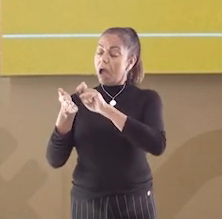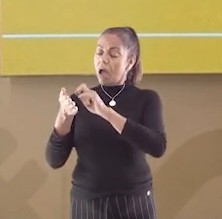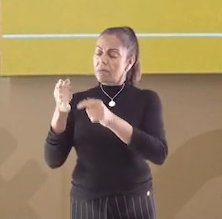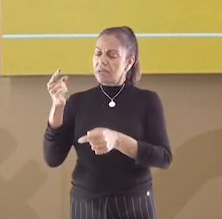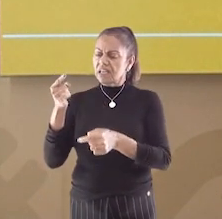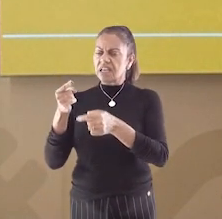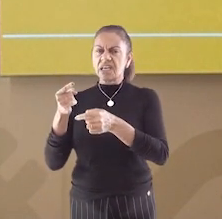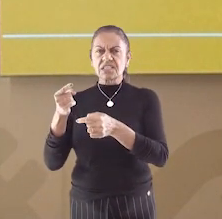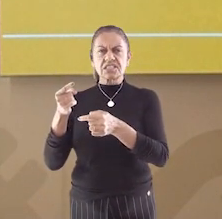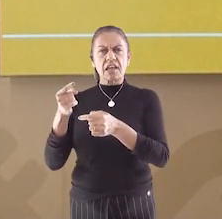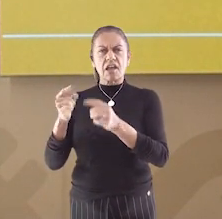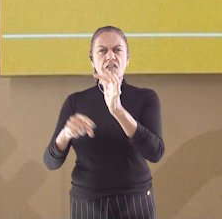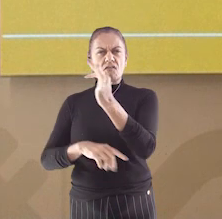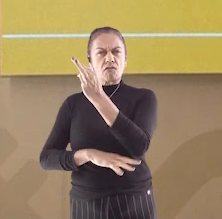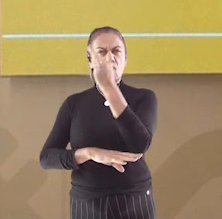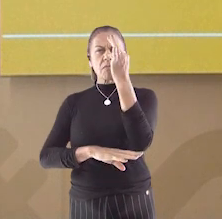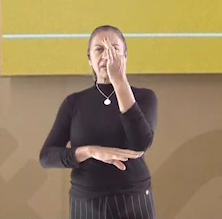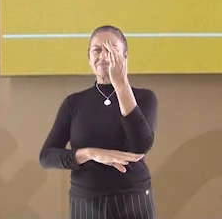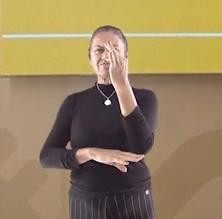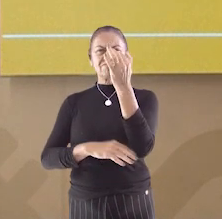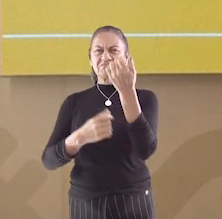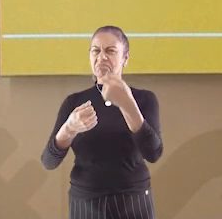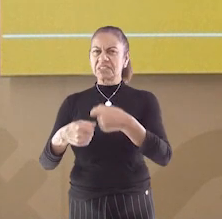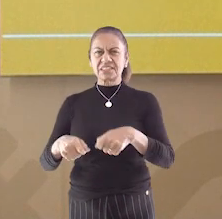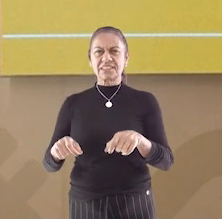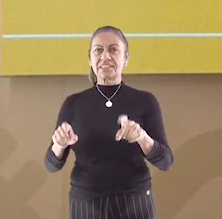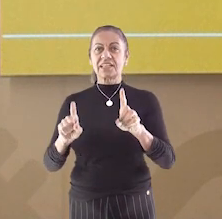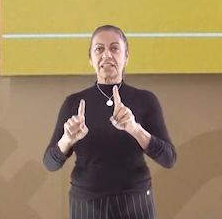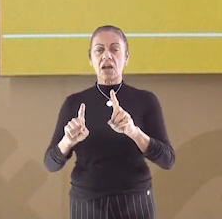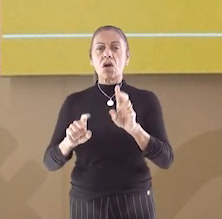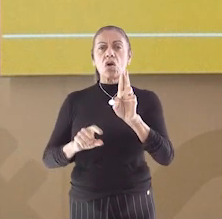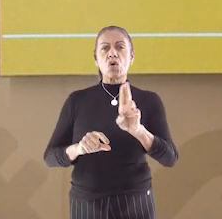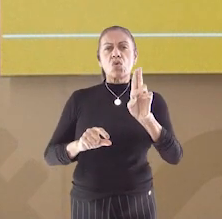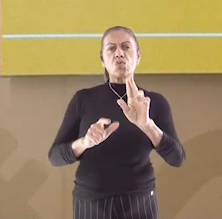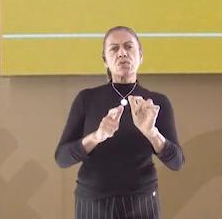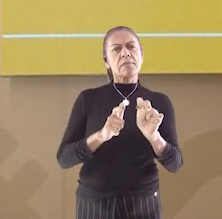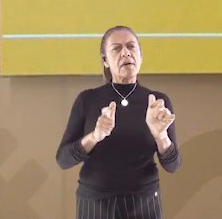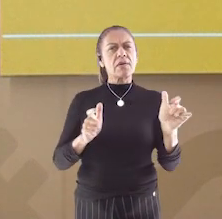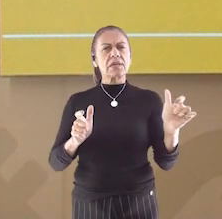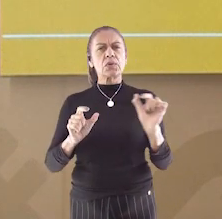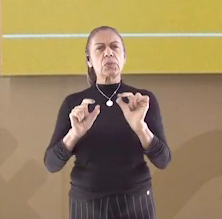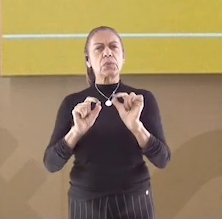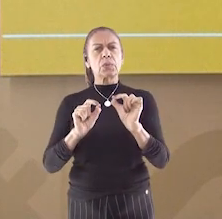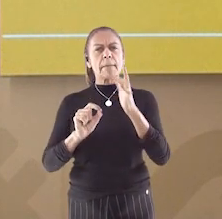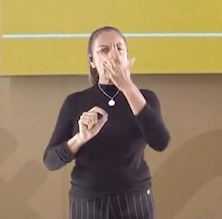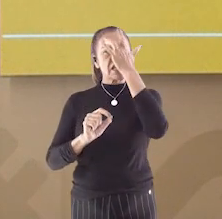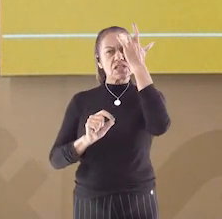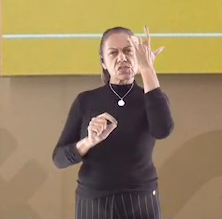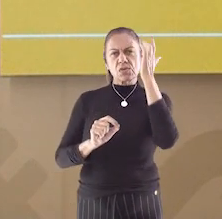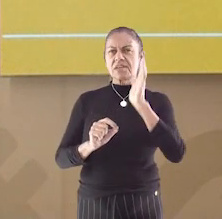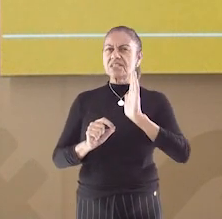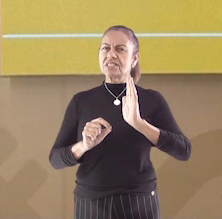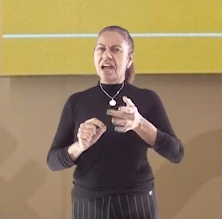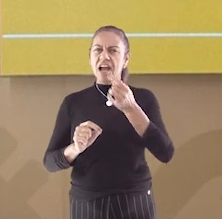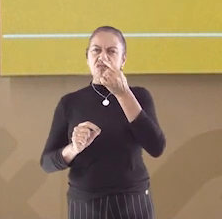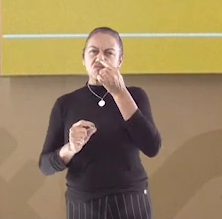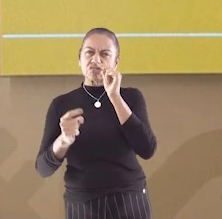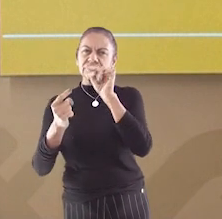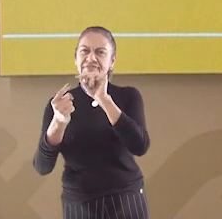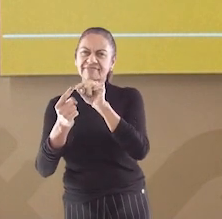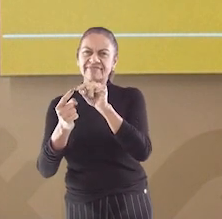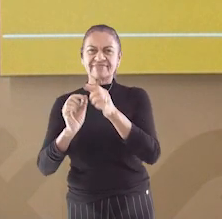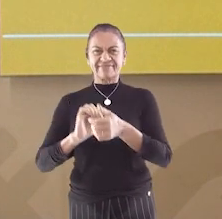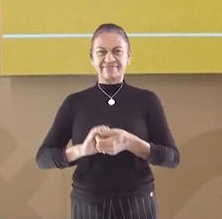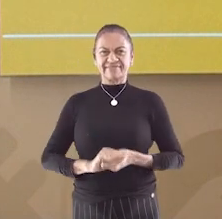ele não exige tanta formalidade e é mais utilizado entre pessoas que já possuem um certo tipo